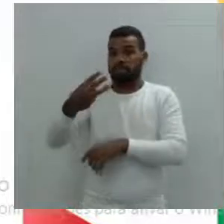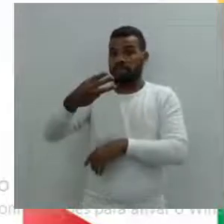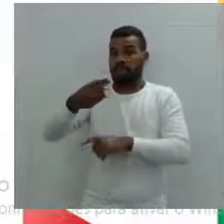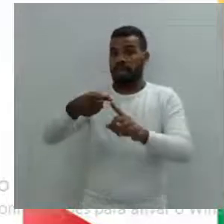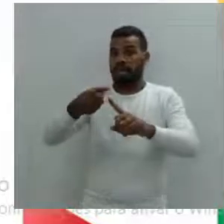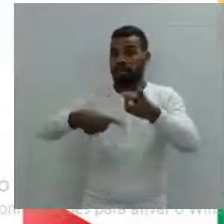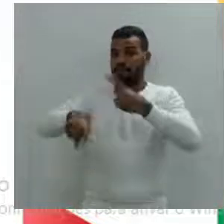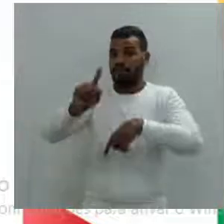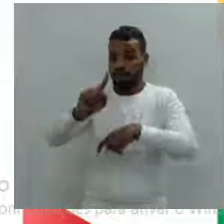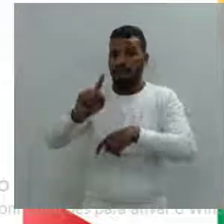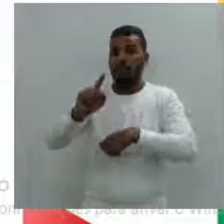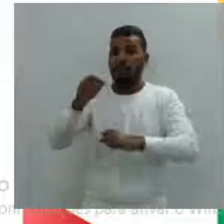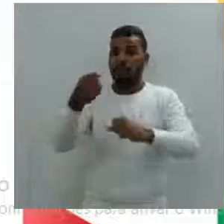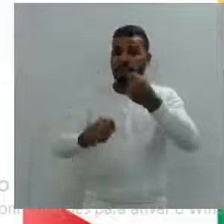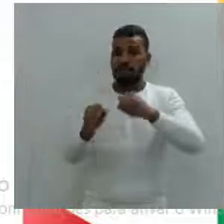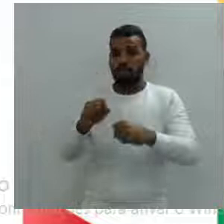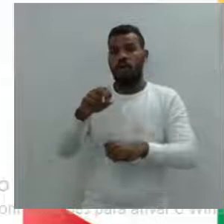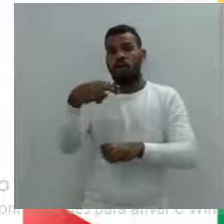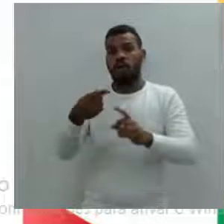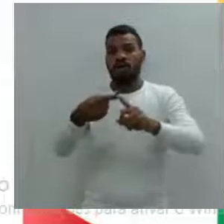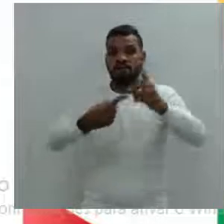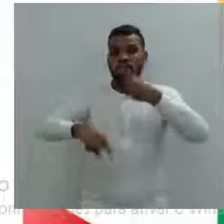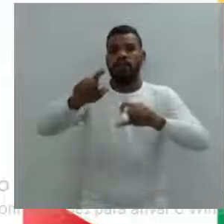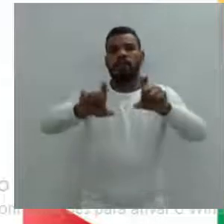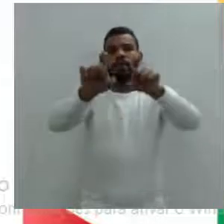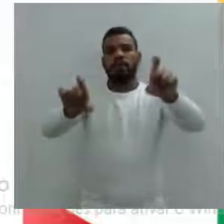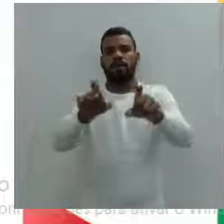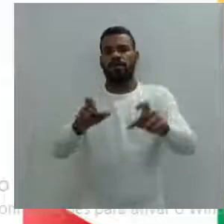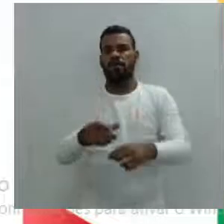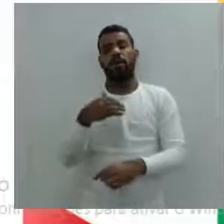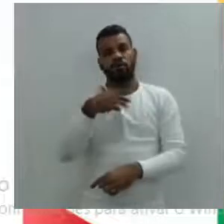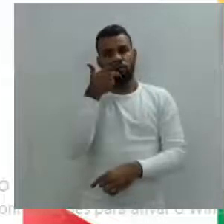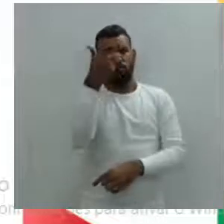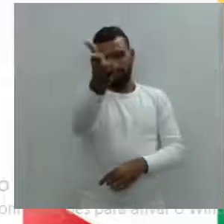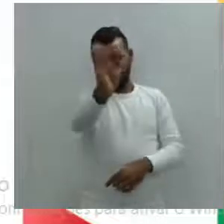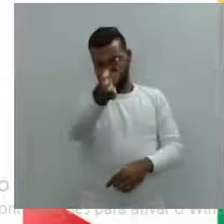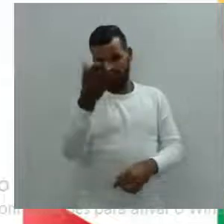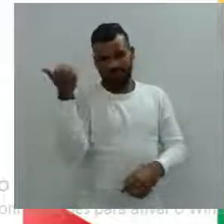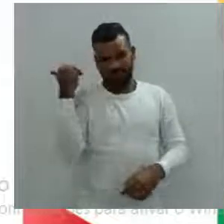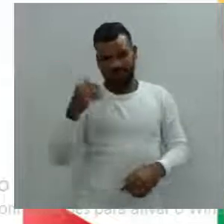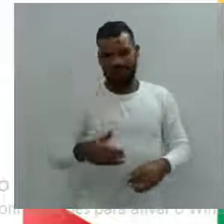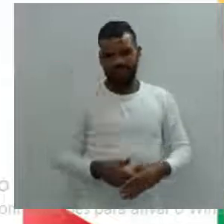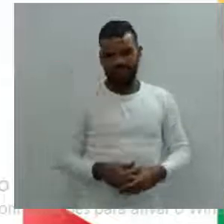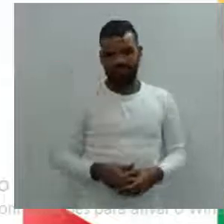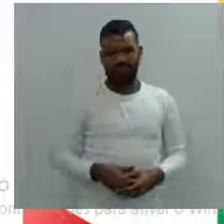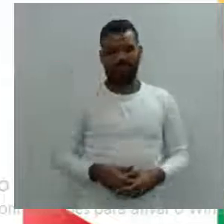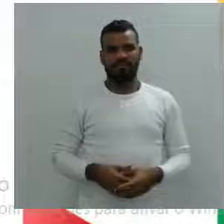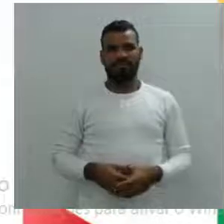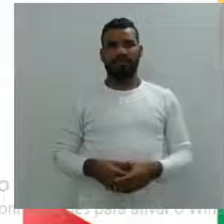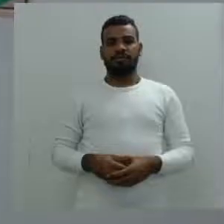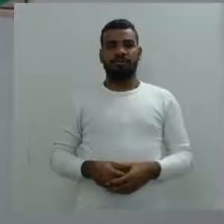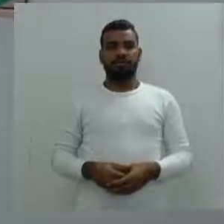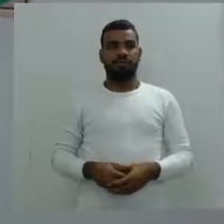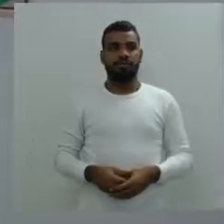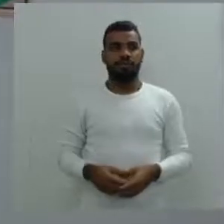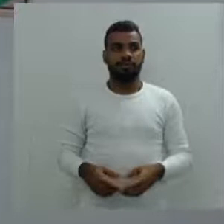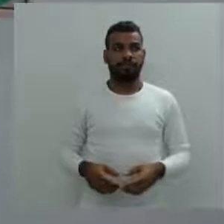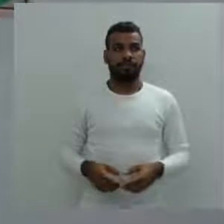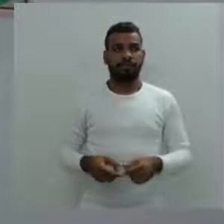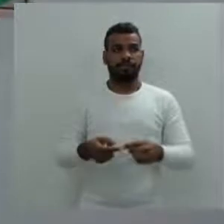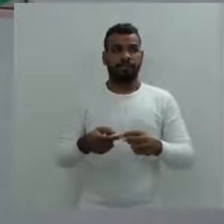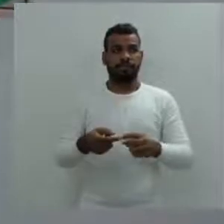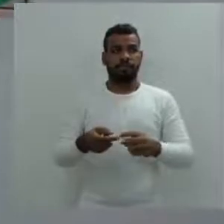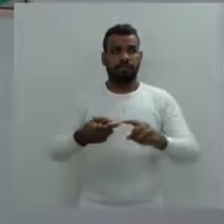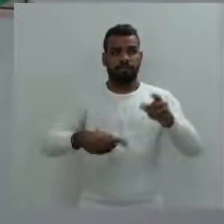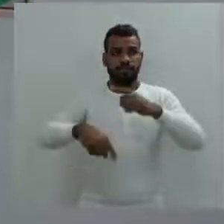revolução industrial ou revolução da informática. É aquilo que eu falei. A revolução industrial da fase